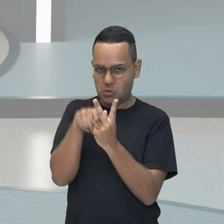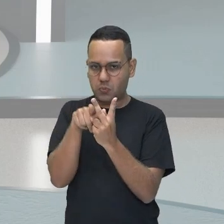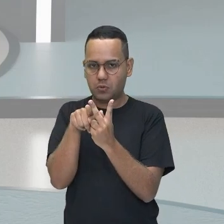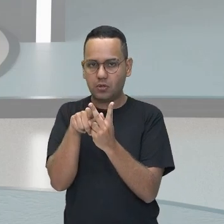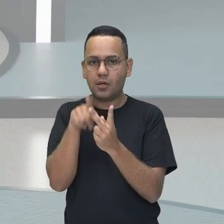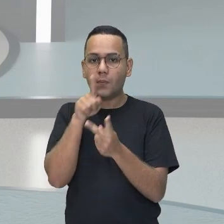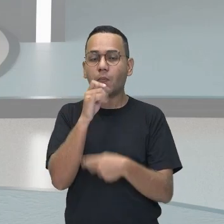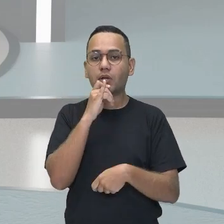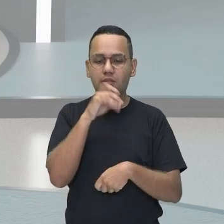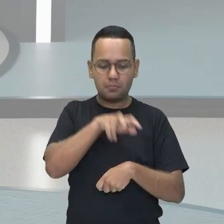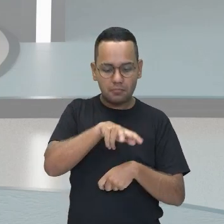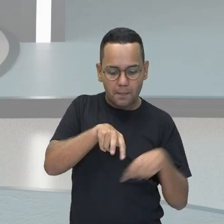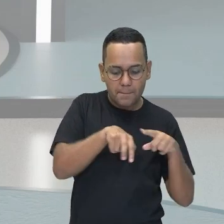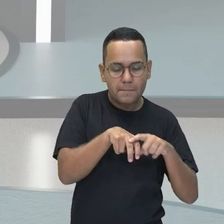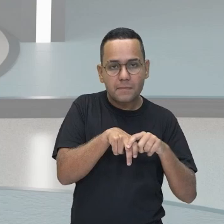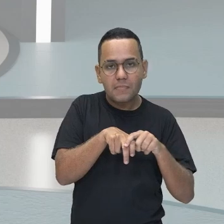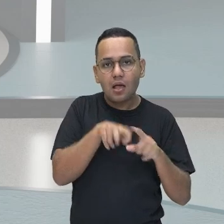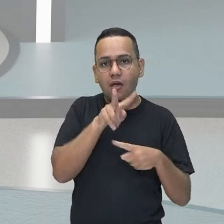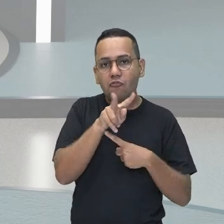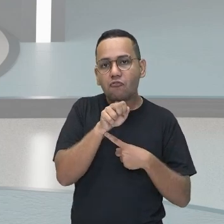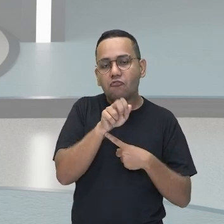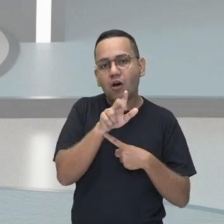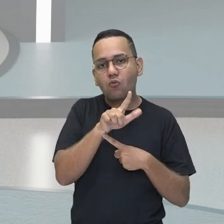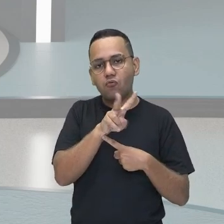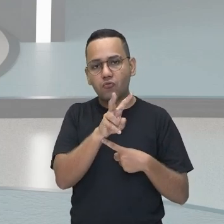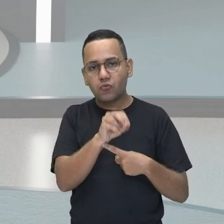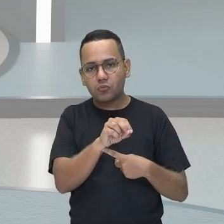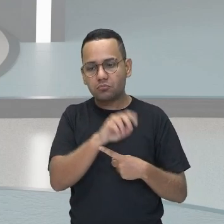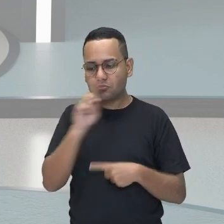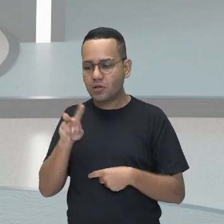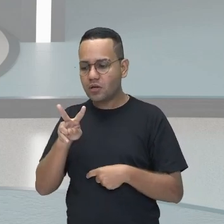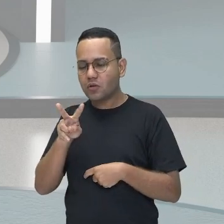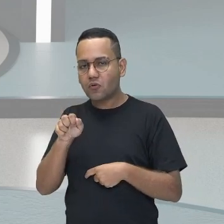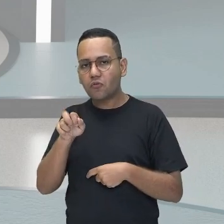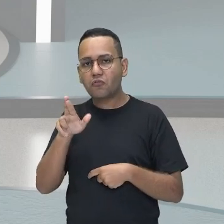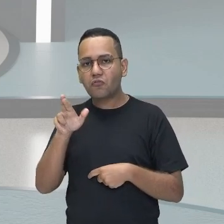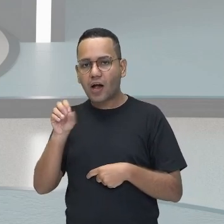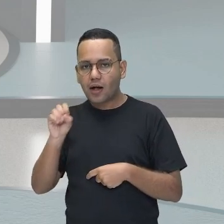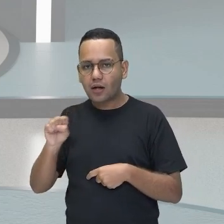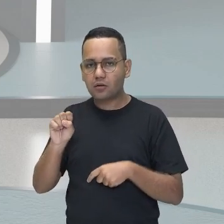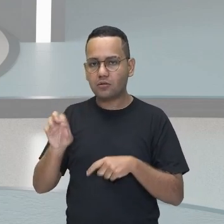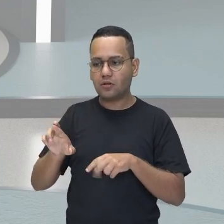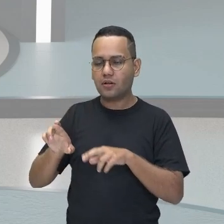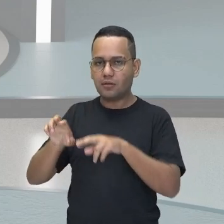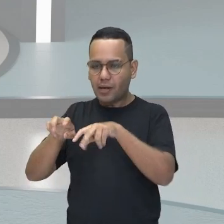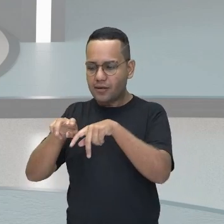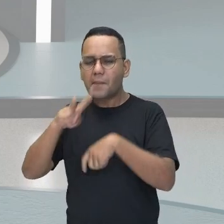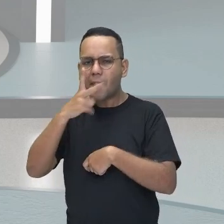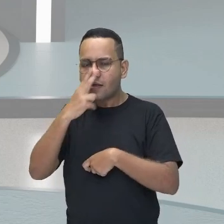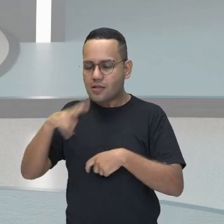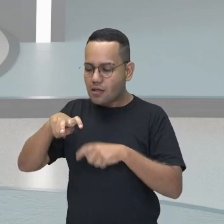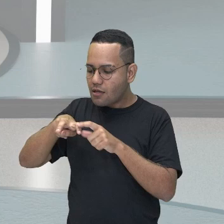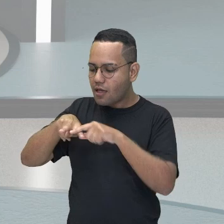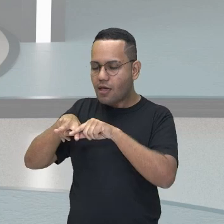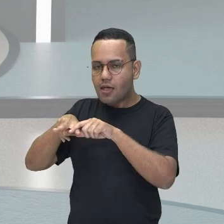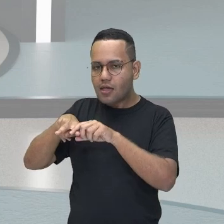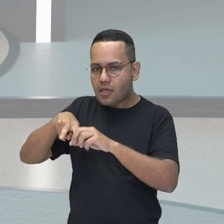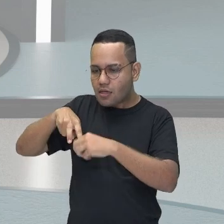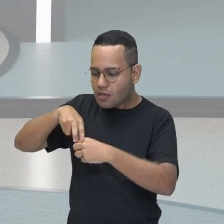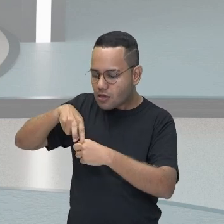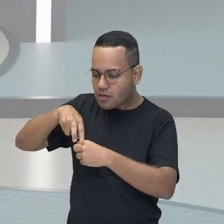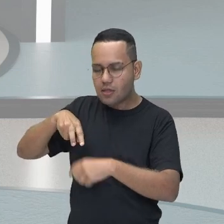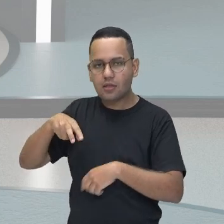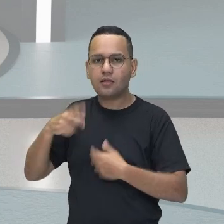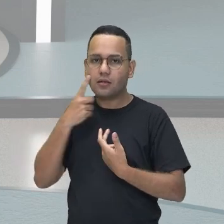ali no valgo e no varo, eles mais afastados. Tá bom? Então, essa é o desvio postural que pode